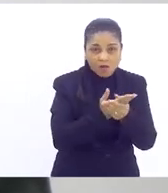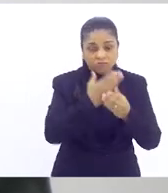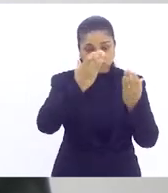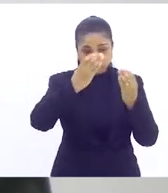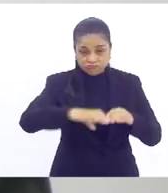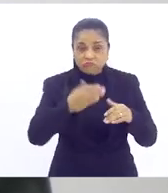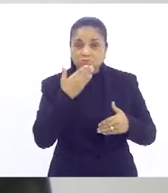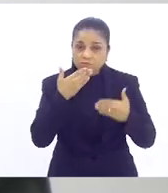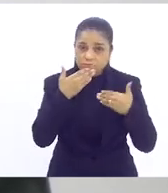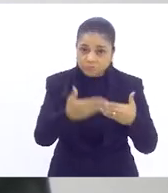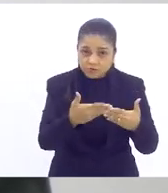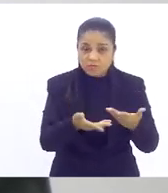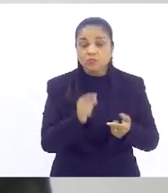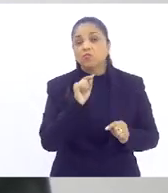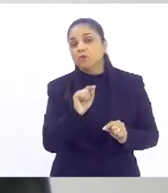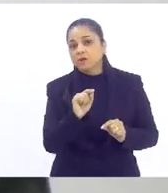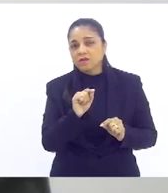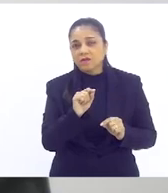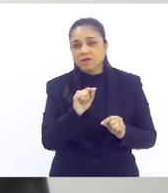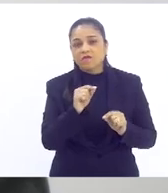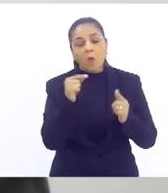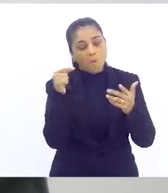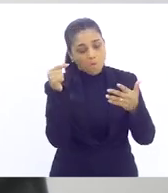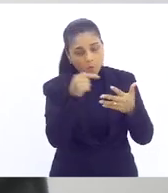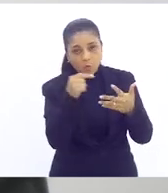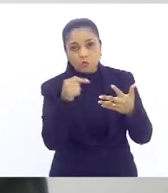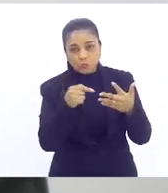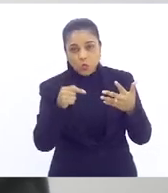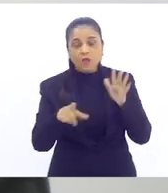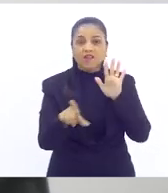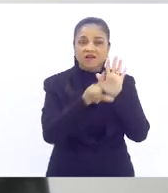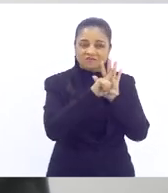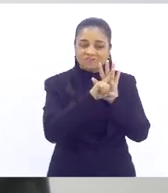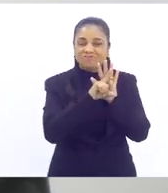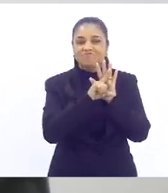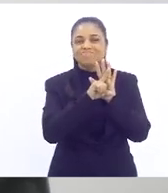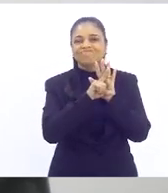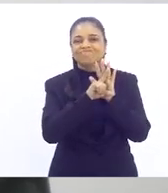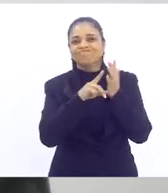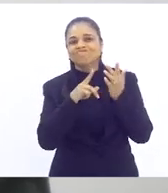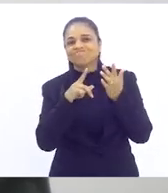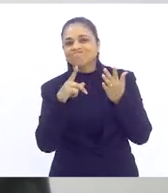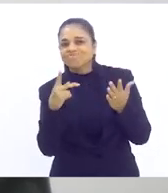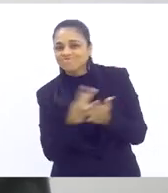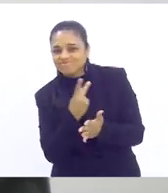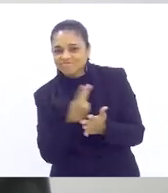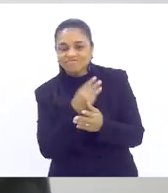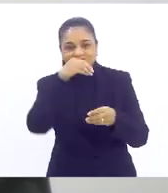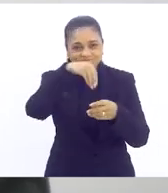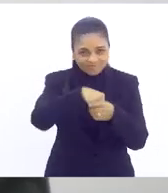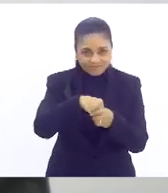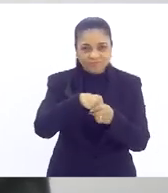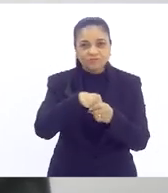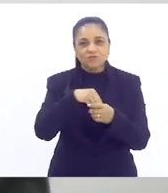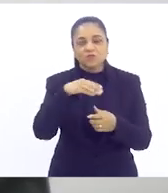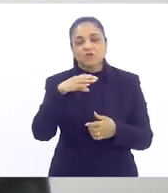foi a pontuado essa legislação que estava equivocada dentro do silep então agora ela foi